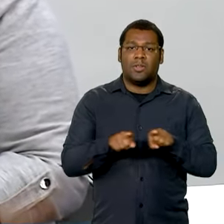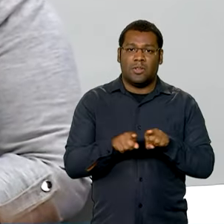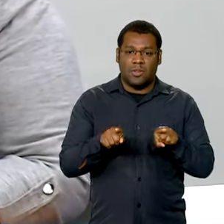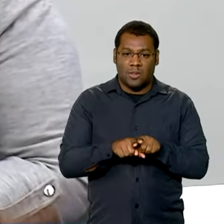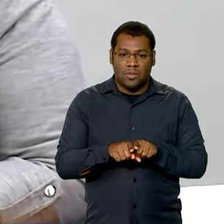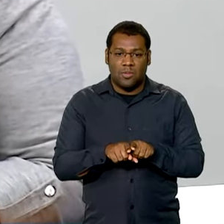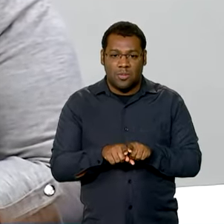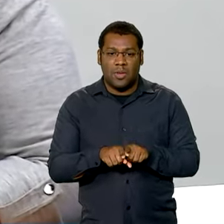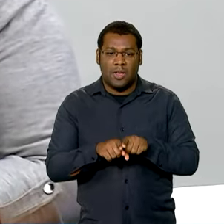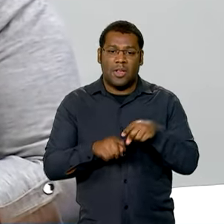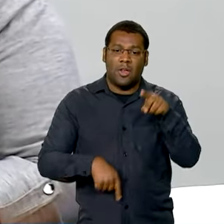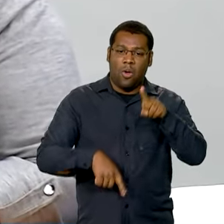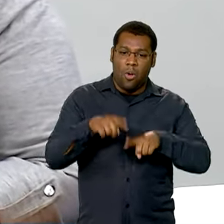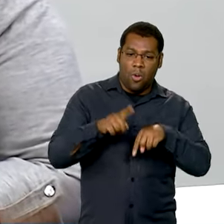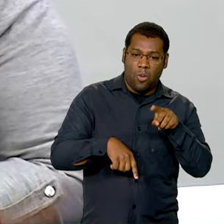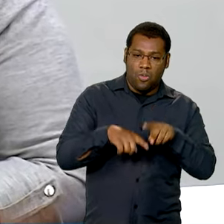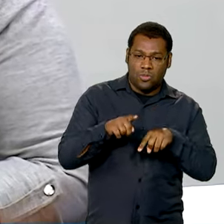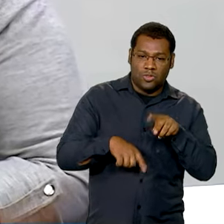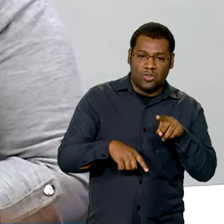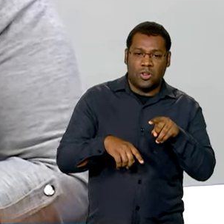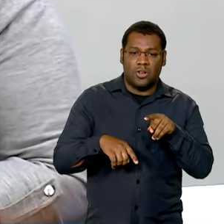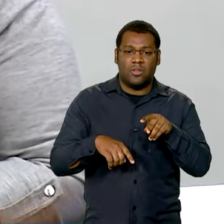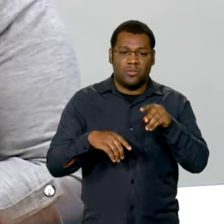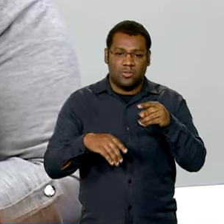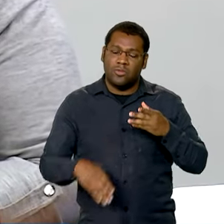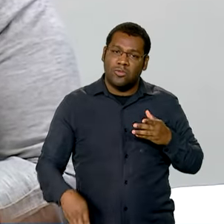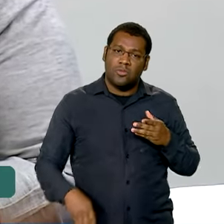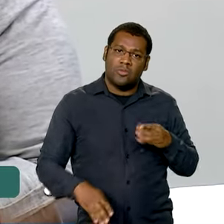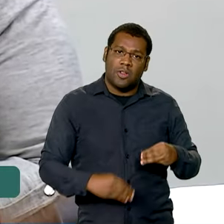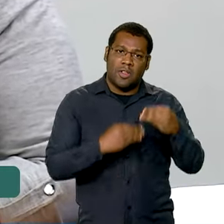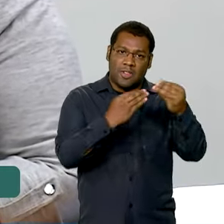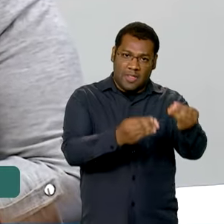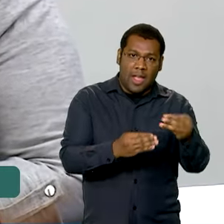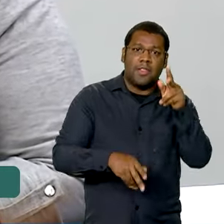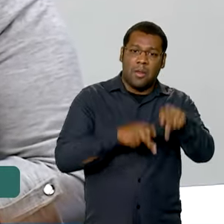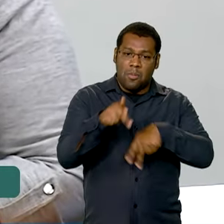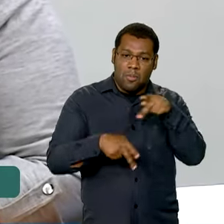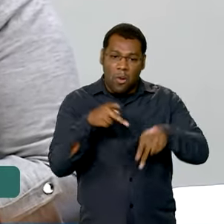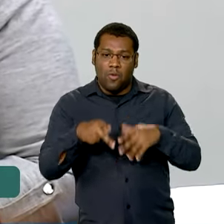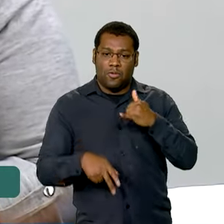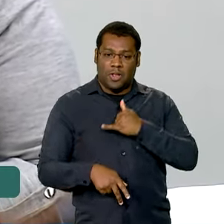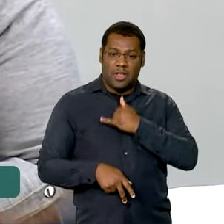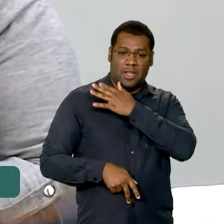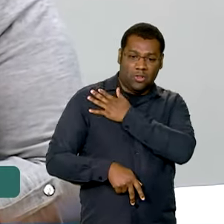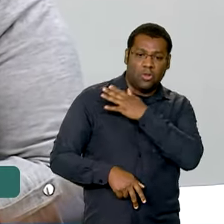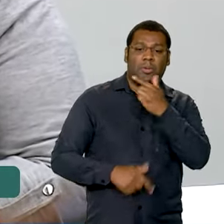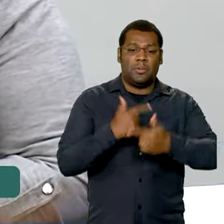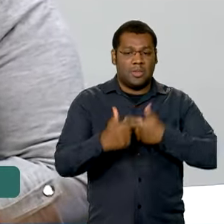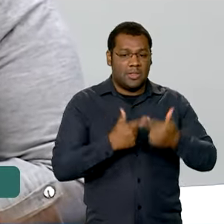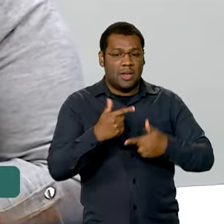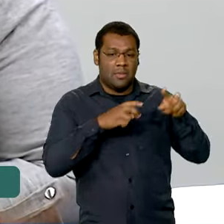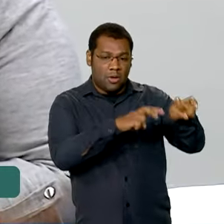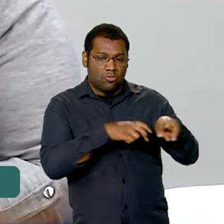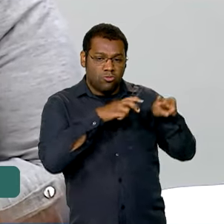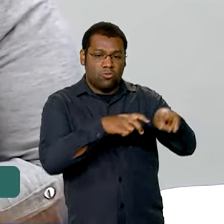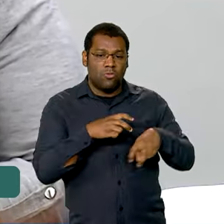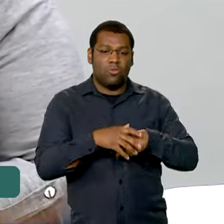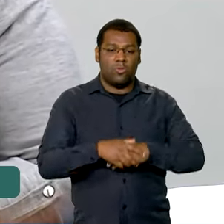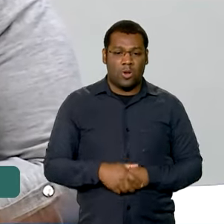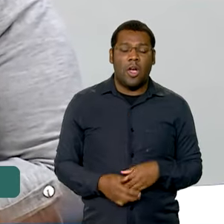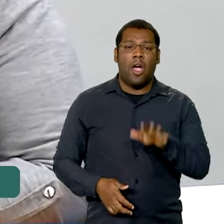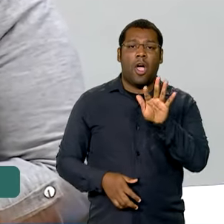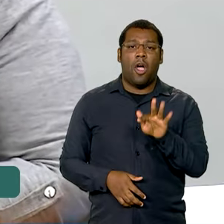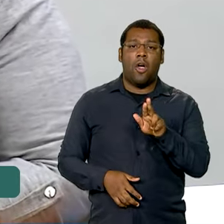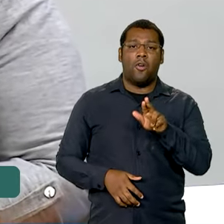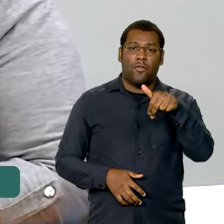ferramentas essas ferramentas aí são para recuperar já as roças né ações de garantia de direitos sociais a Funai Faz junto com